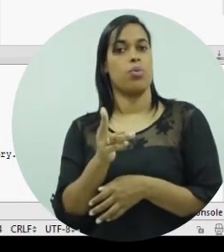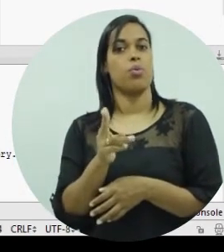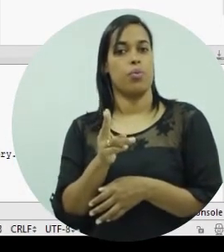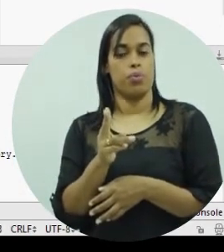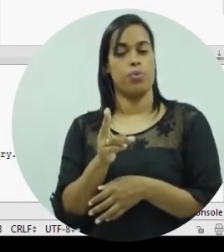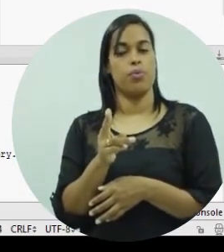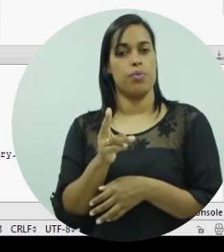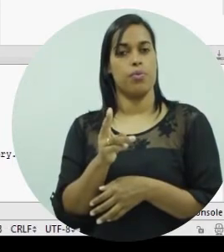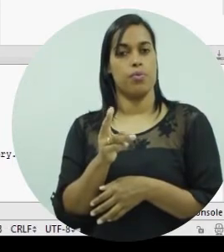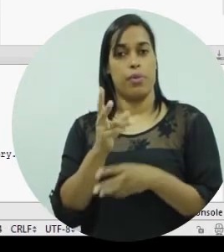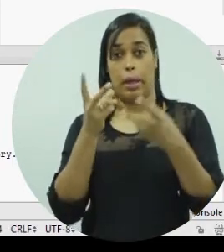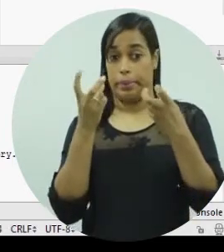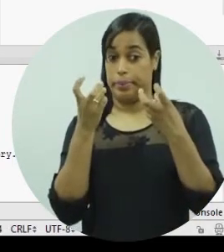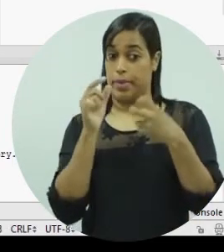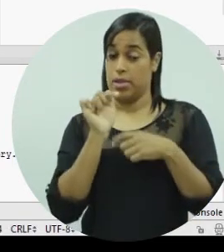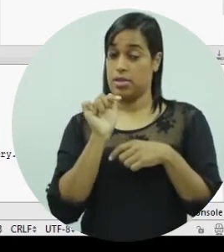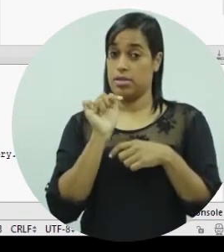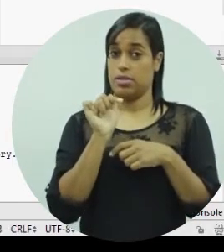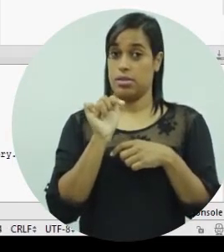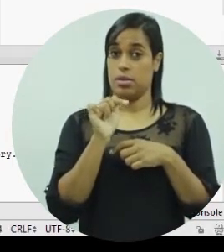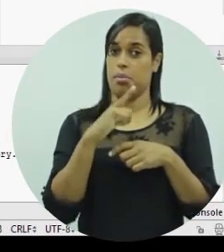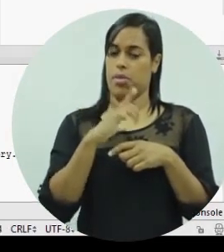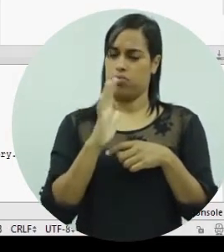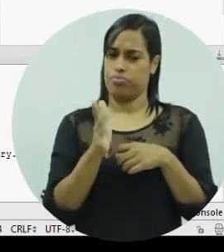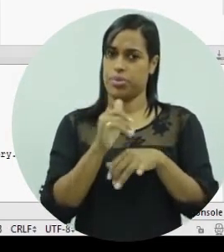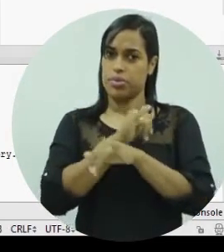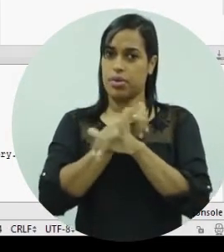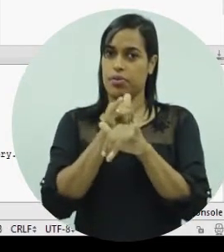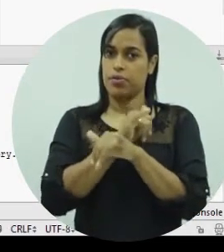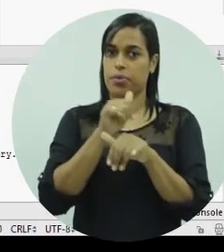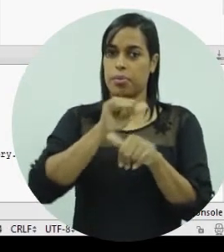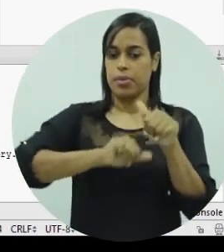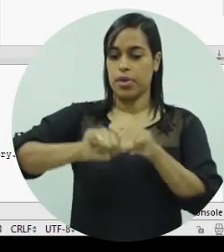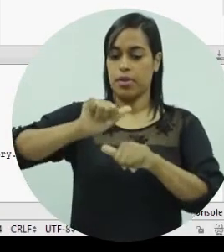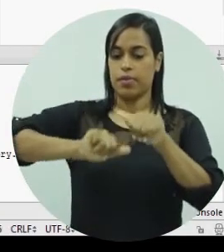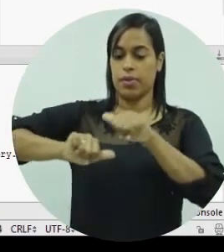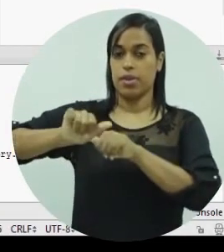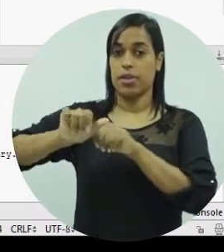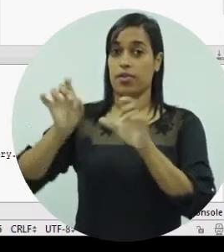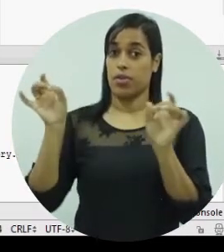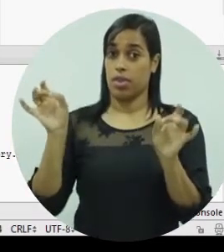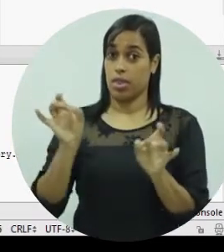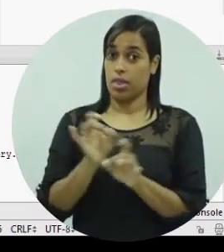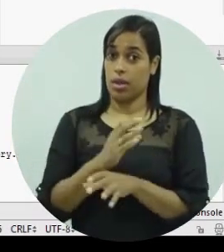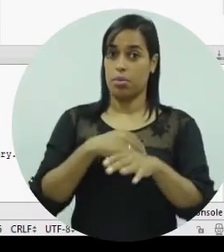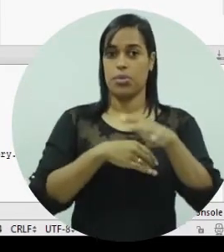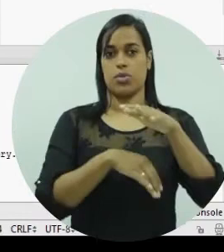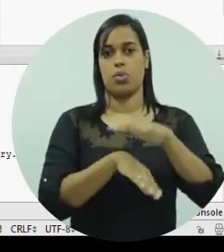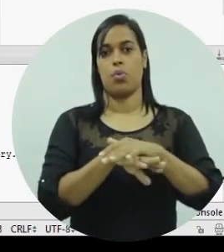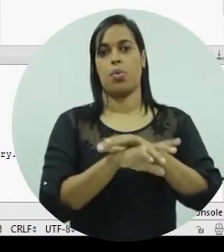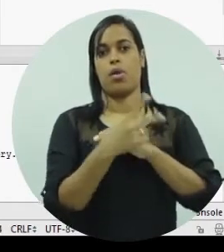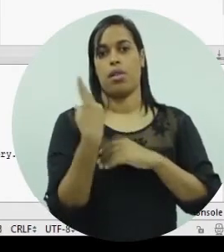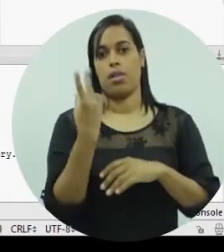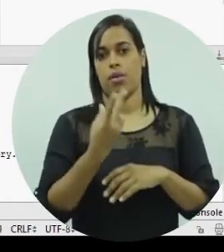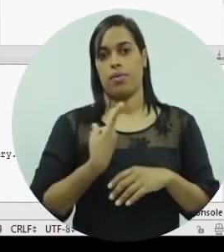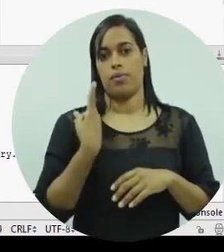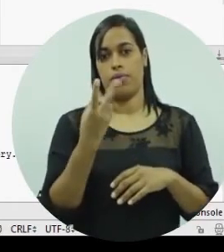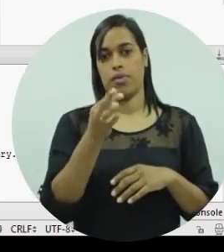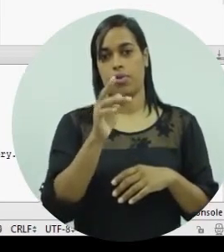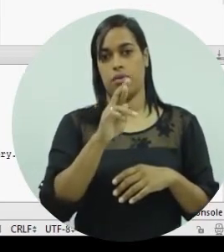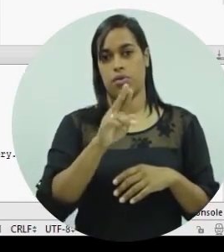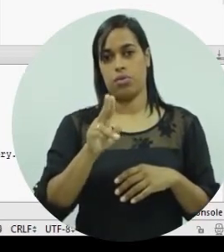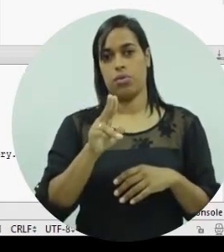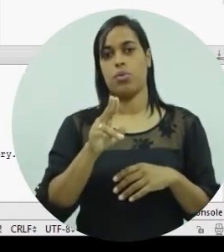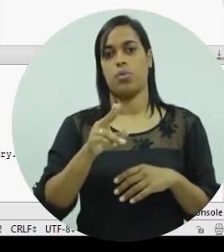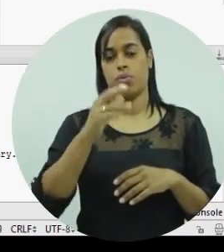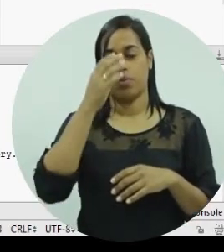Então, observe que eu declarei a variável e depois eu guardei o valor de true. Eu posso